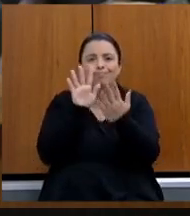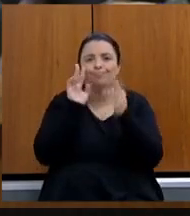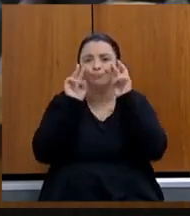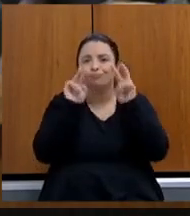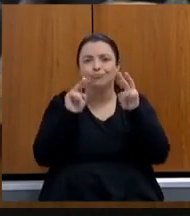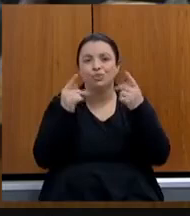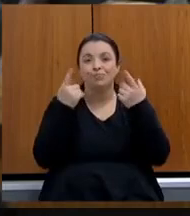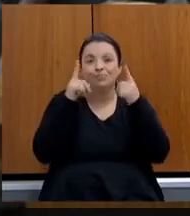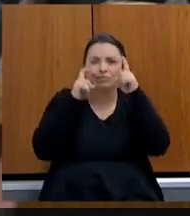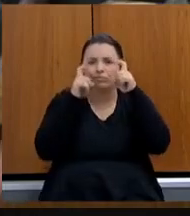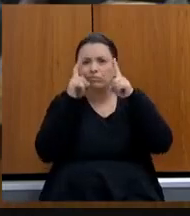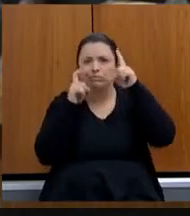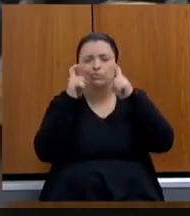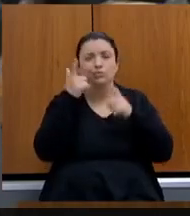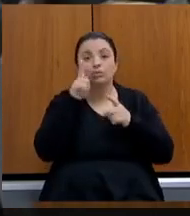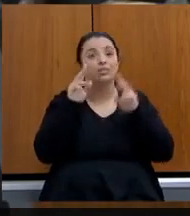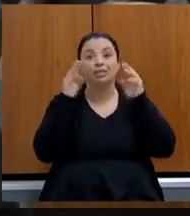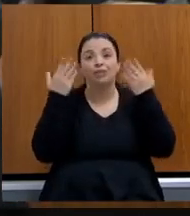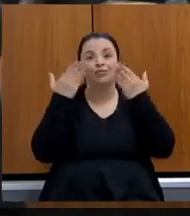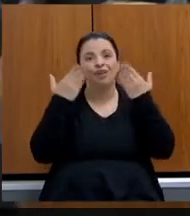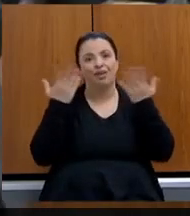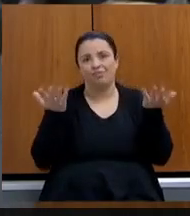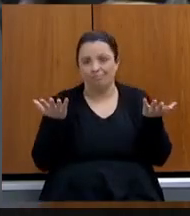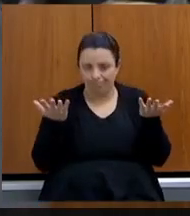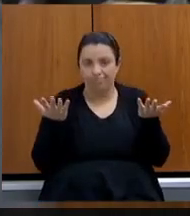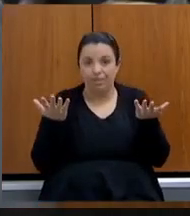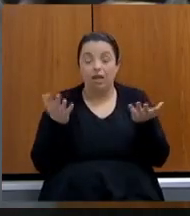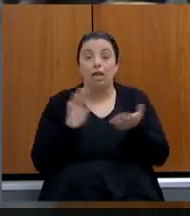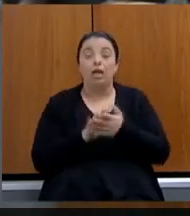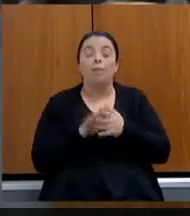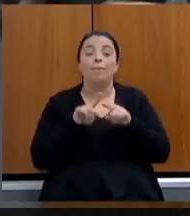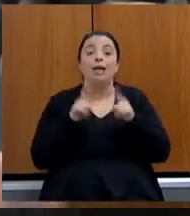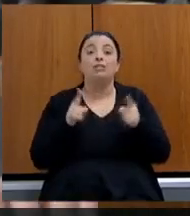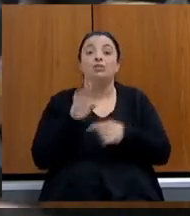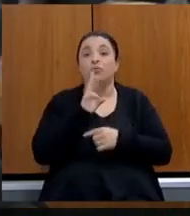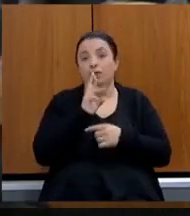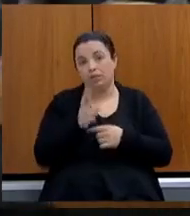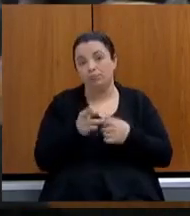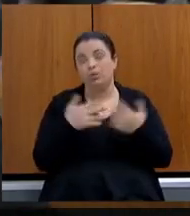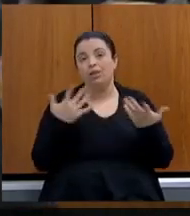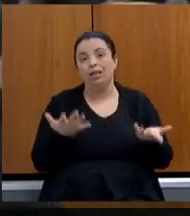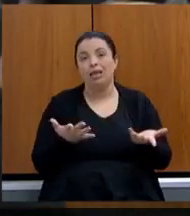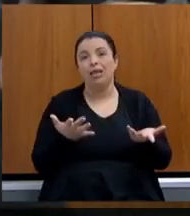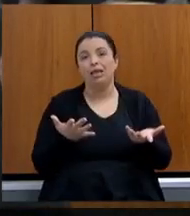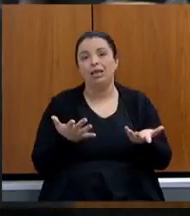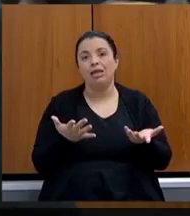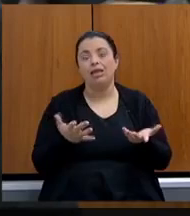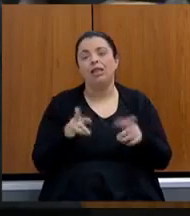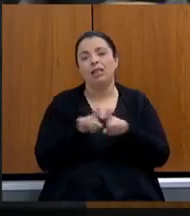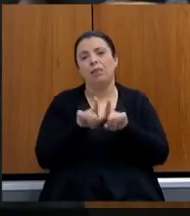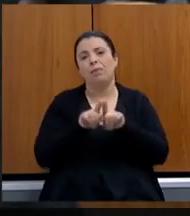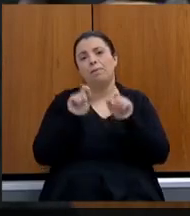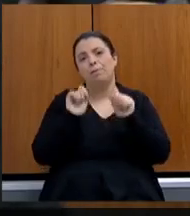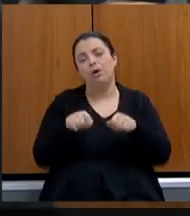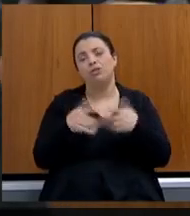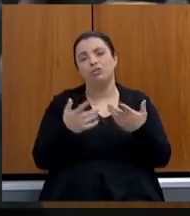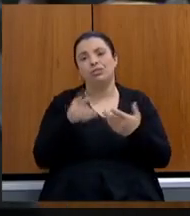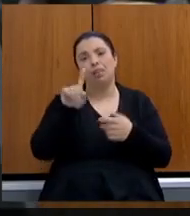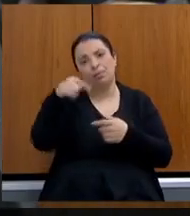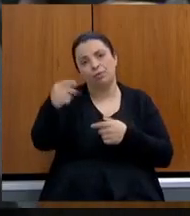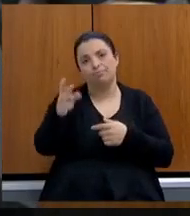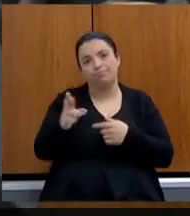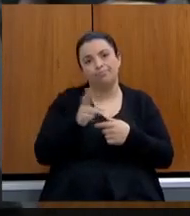as caso eu não consigo ver mas vou lhe responder E aí temos a oportunidade também de na sua réplica